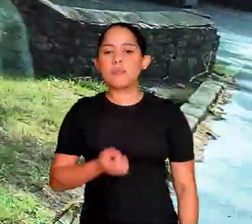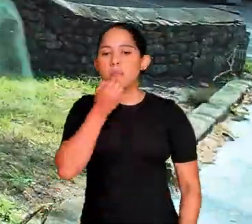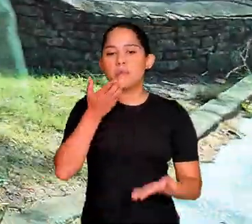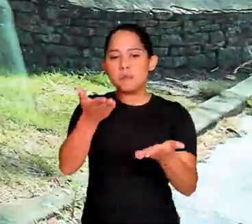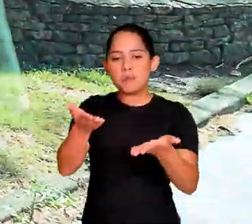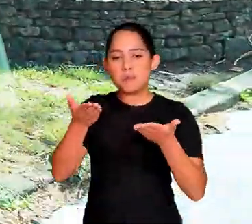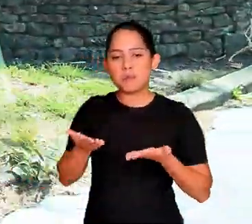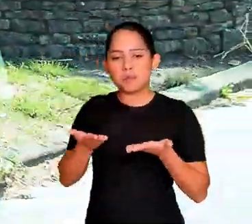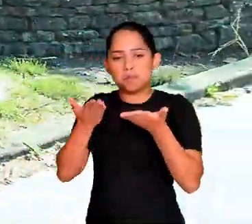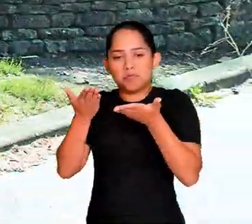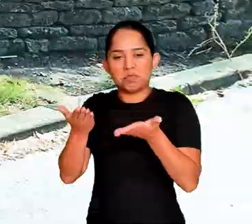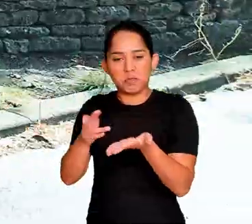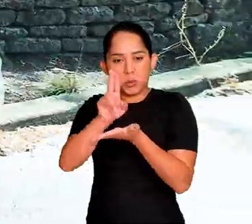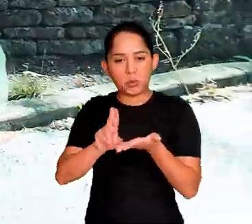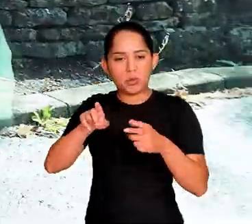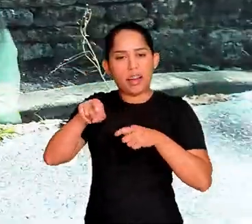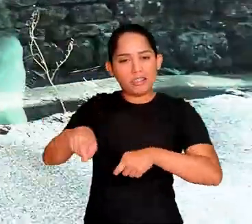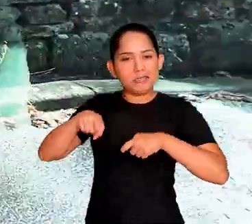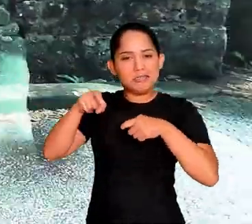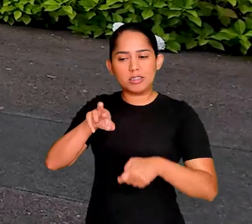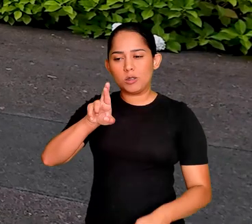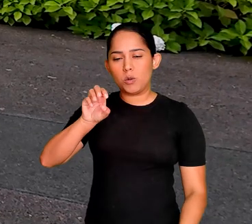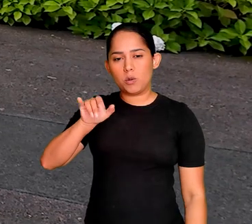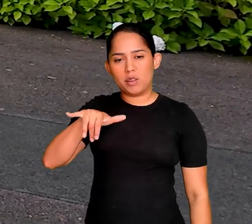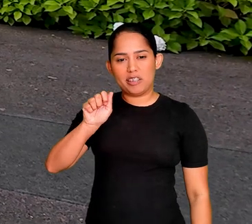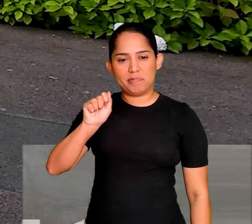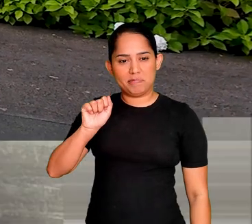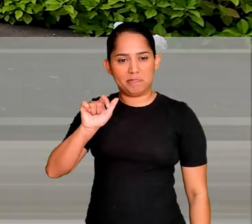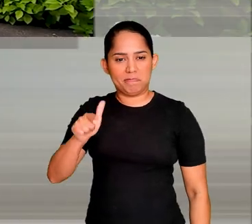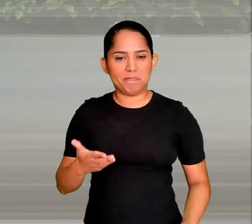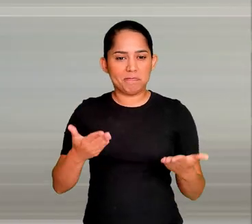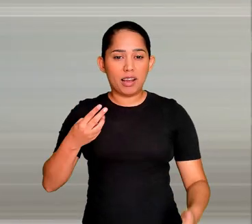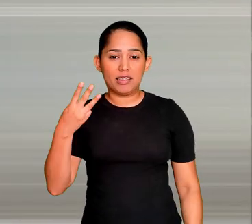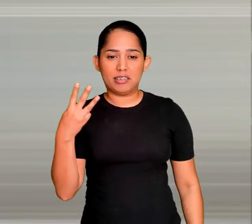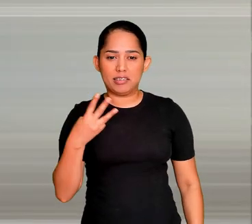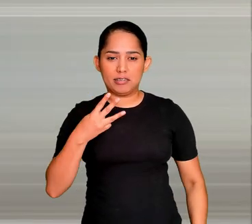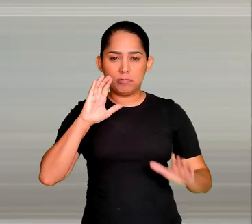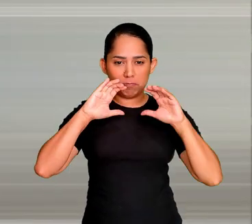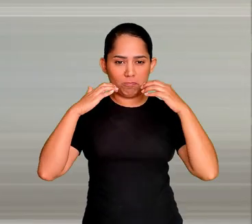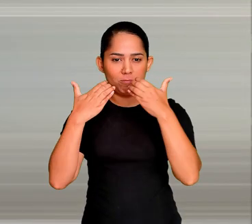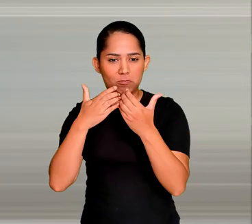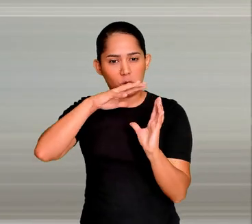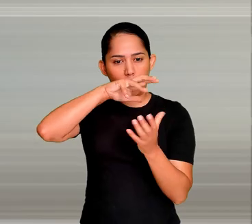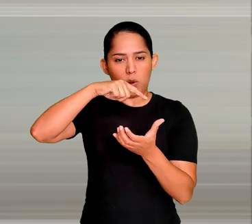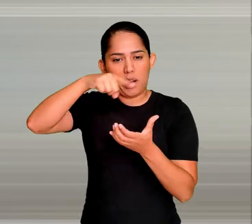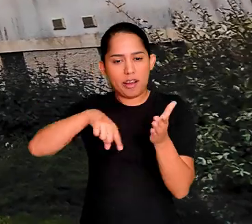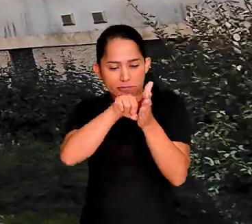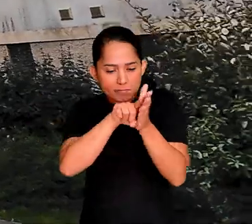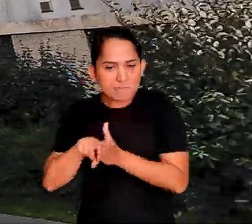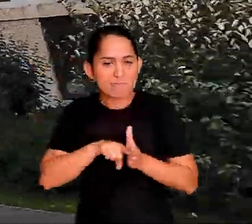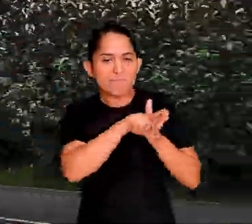Welcome to the Royal Agricultural University. Welcome to the 3rd International Biodynamic Research